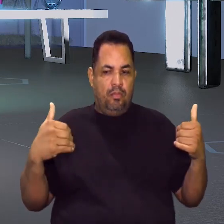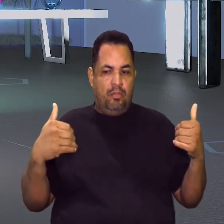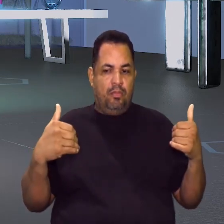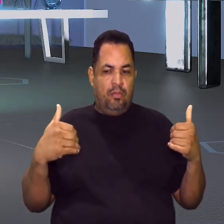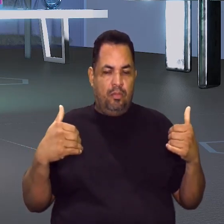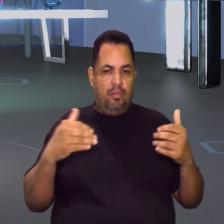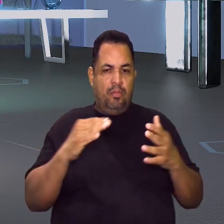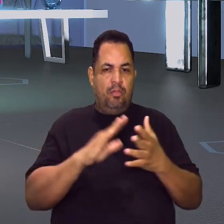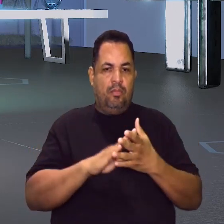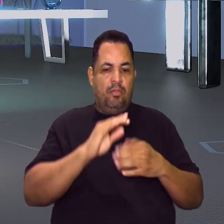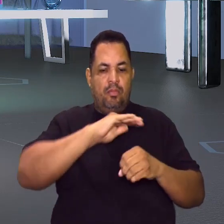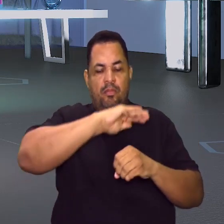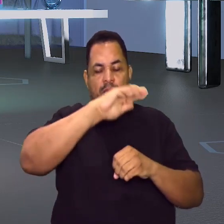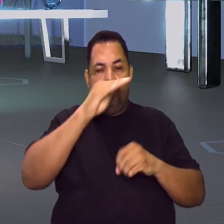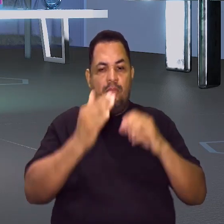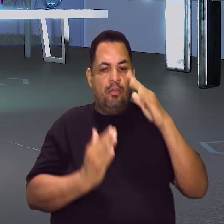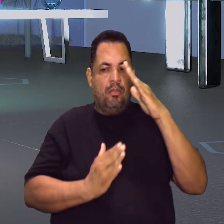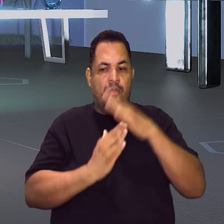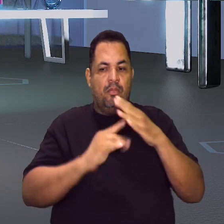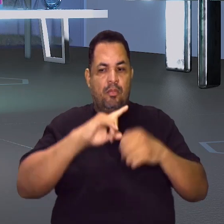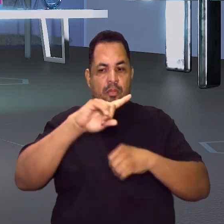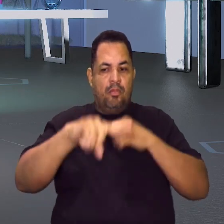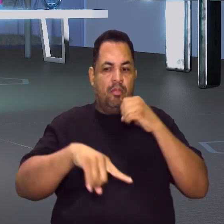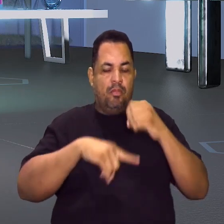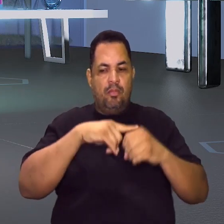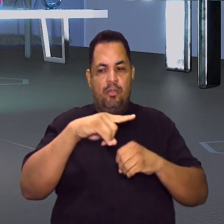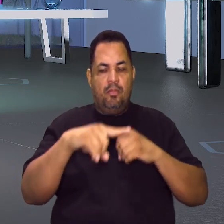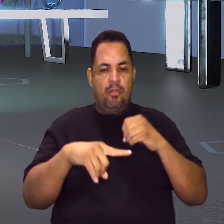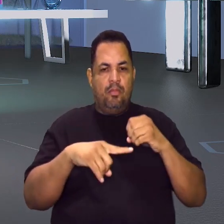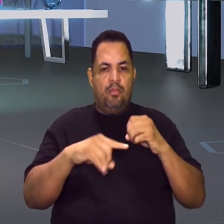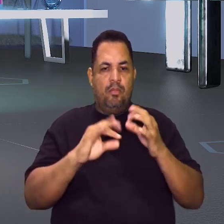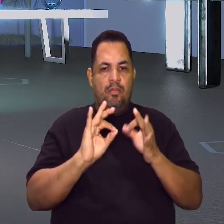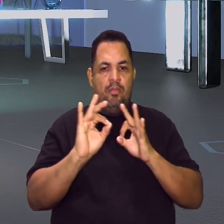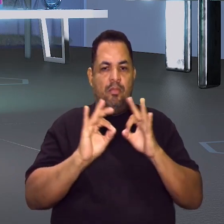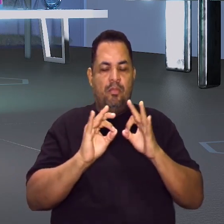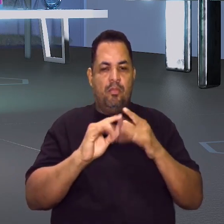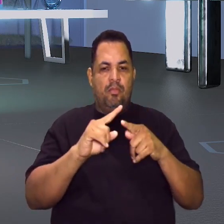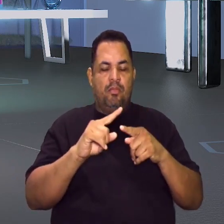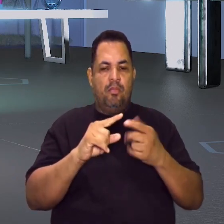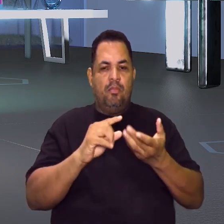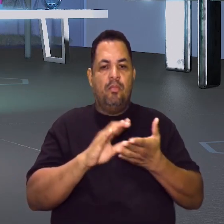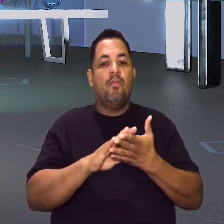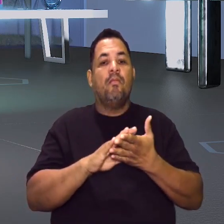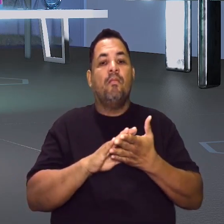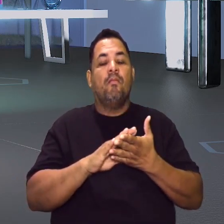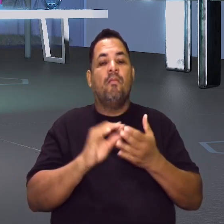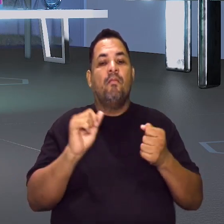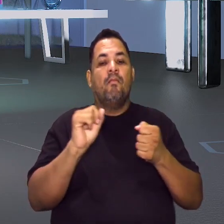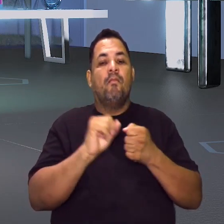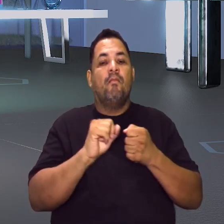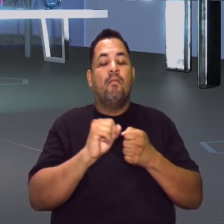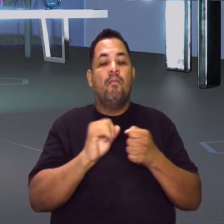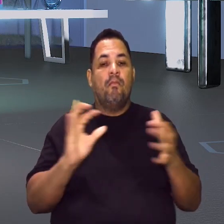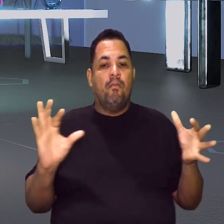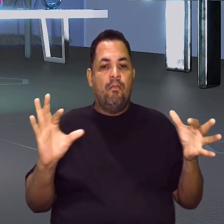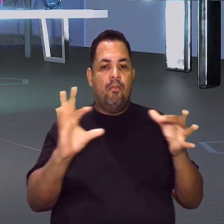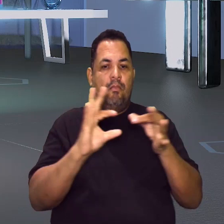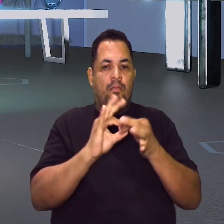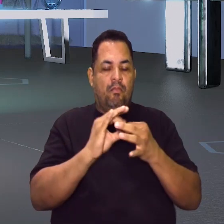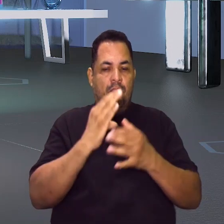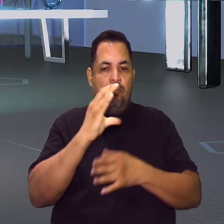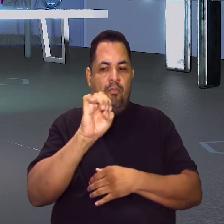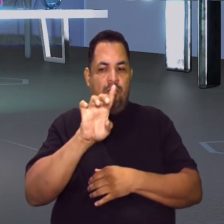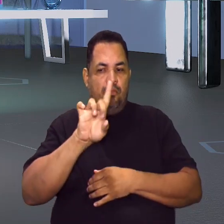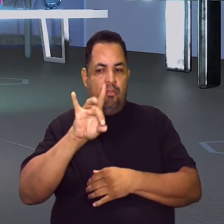se na camada de valência de um átomo, na última camada, após ele fazer as ligações